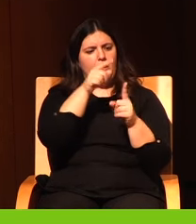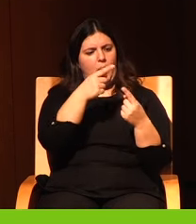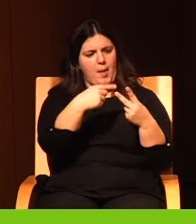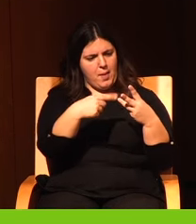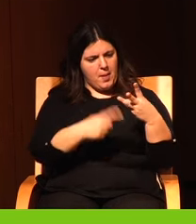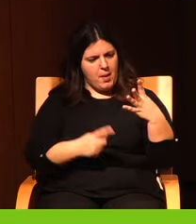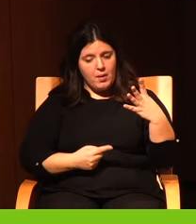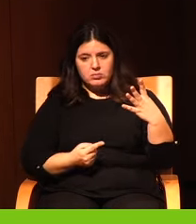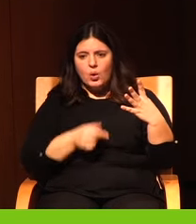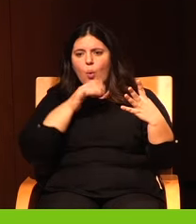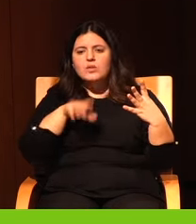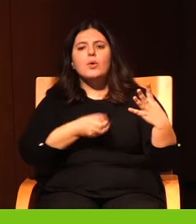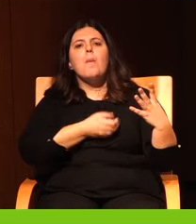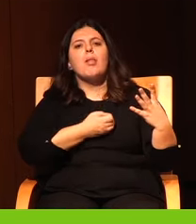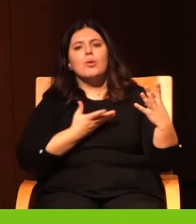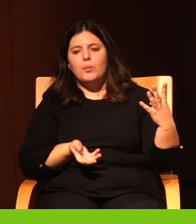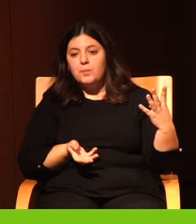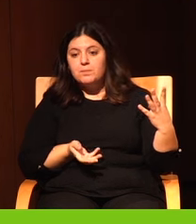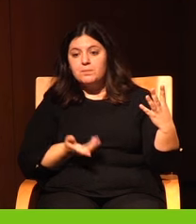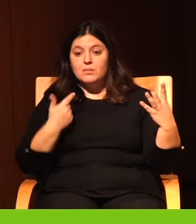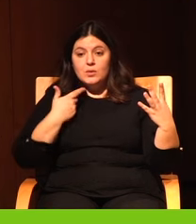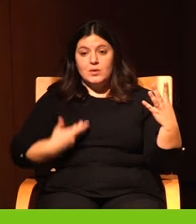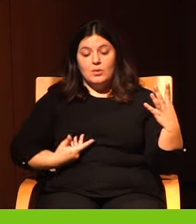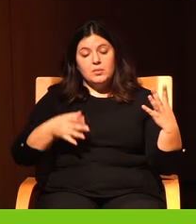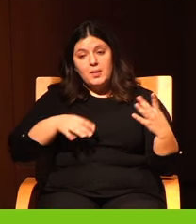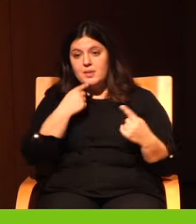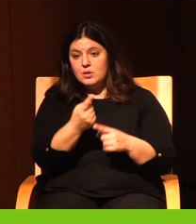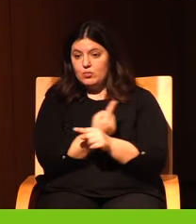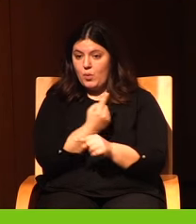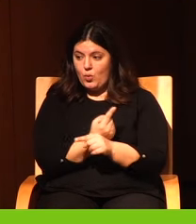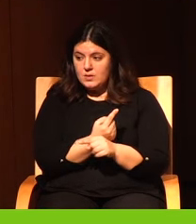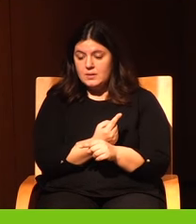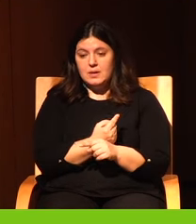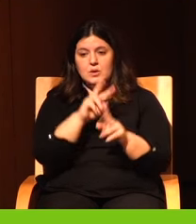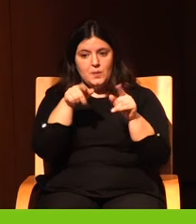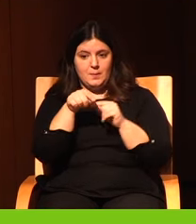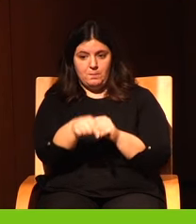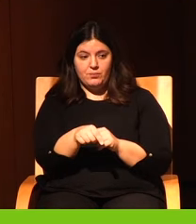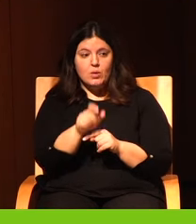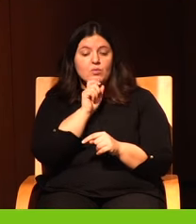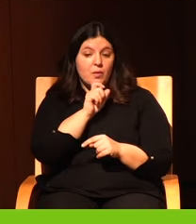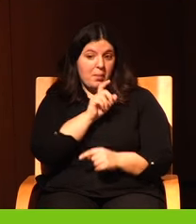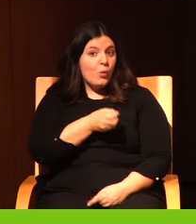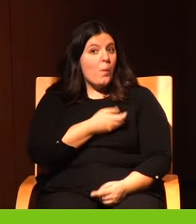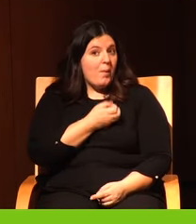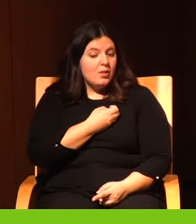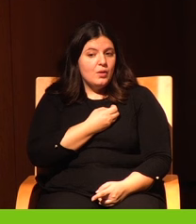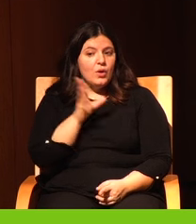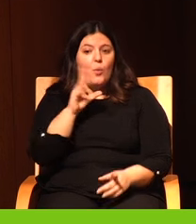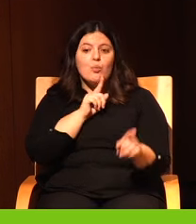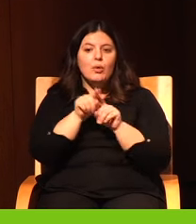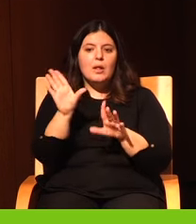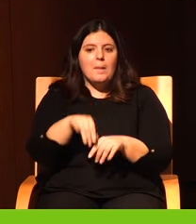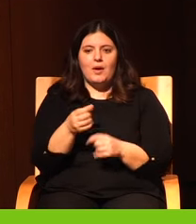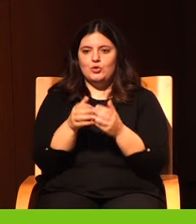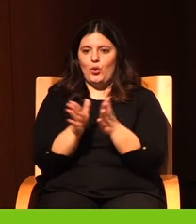onde é que está o alma da Garret romântico pois eu queria dizer-vos uma coisa ainda sobre ele é que se calhar o romântico é o mais político deles